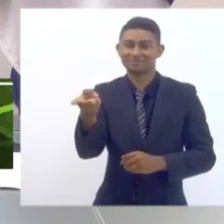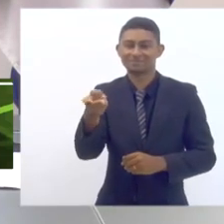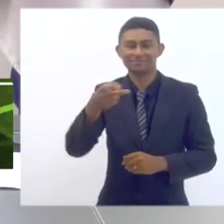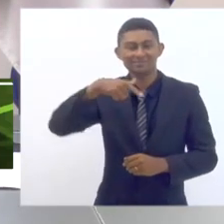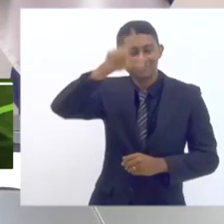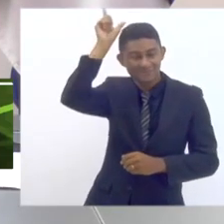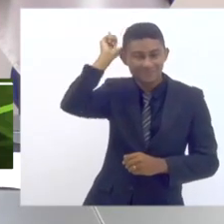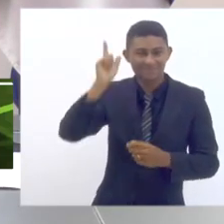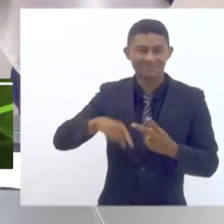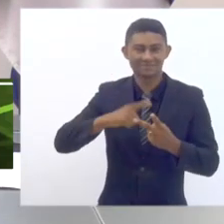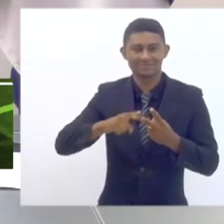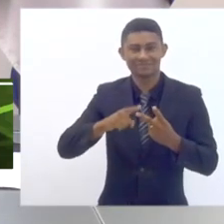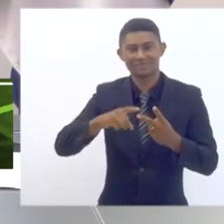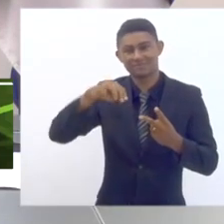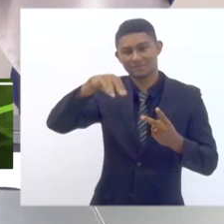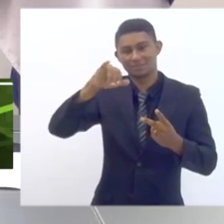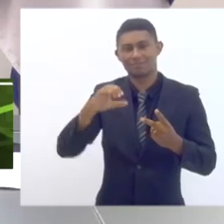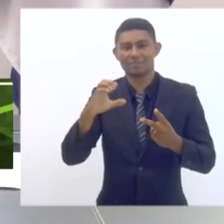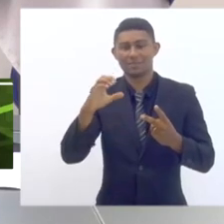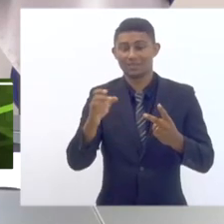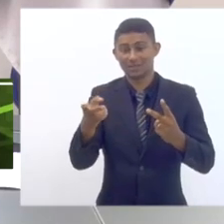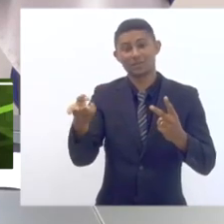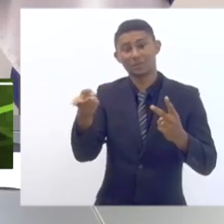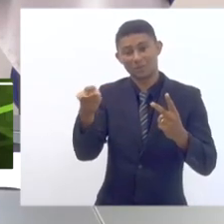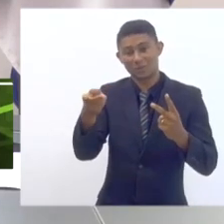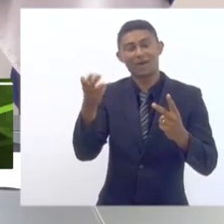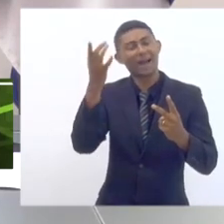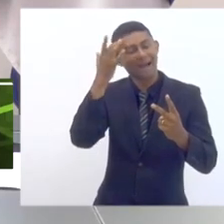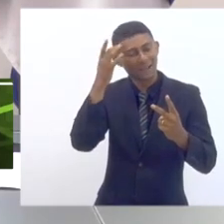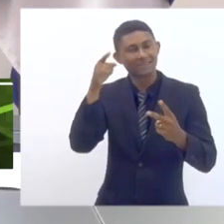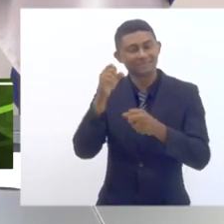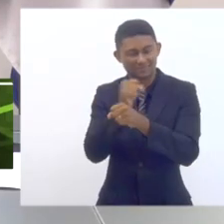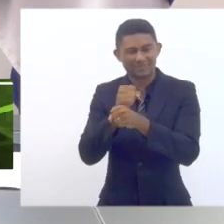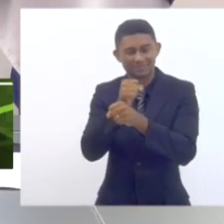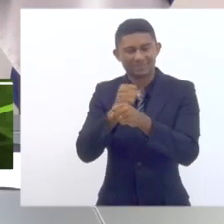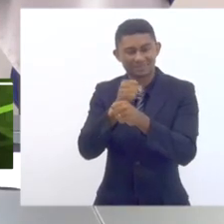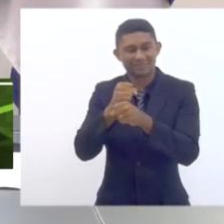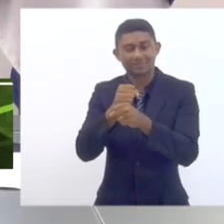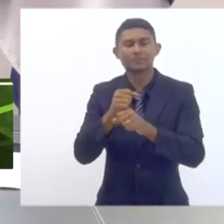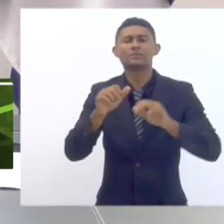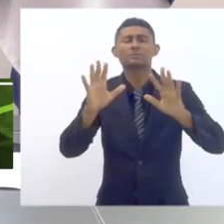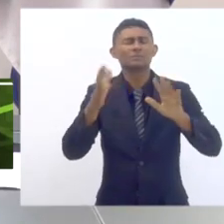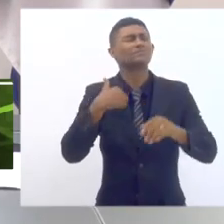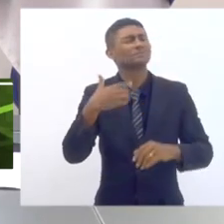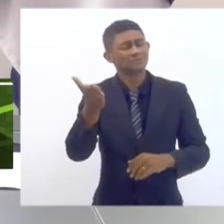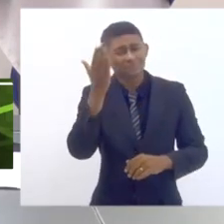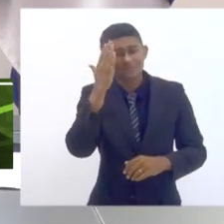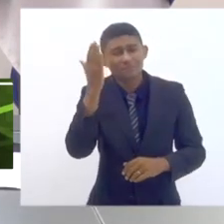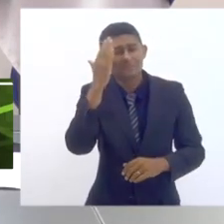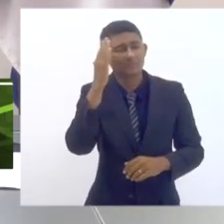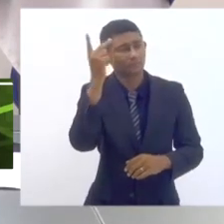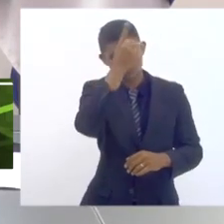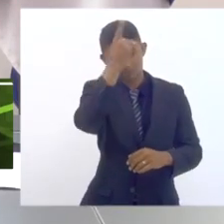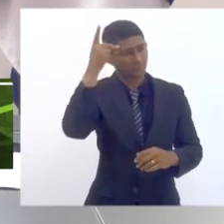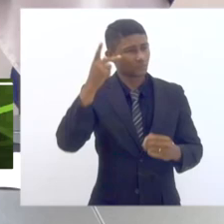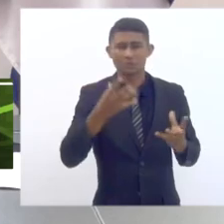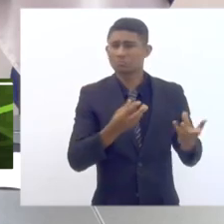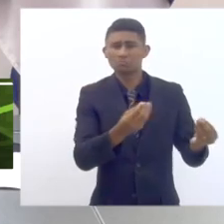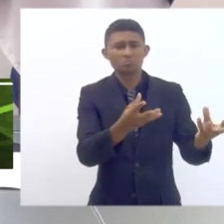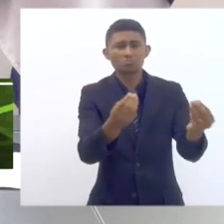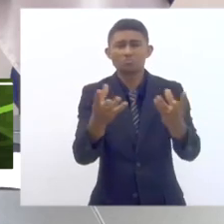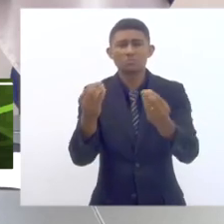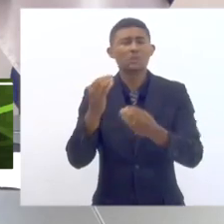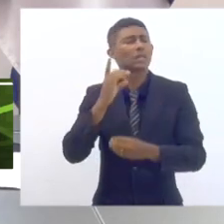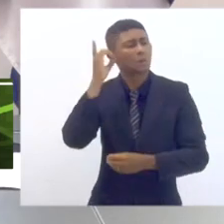se eternizando. Mas para muitos, de verdade, eu não me deixo envaidecer, porque eu sei que muitos passaram aqui de uma maneira muito repentina, então